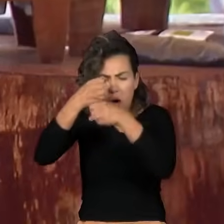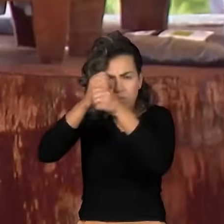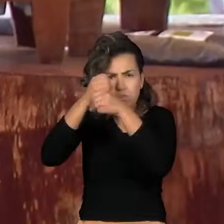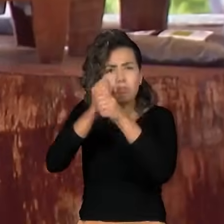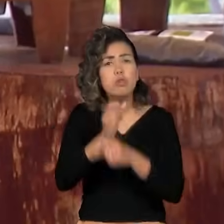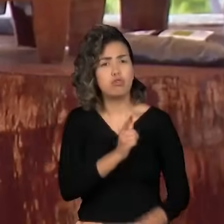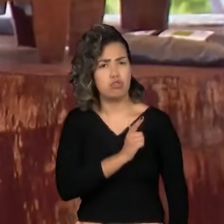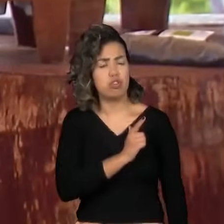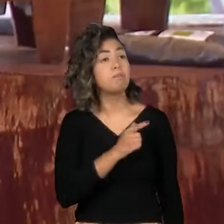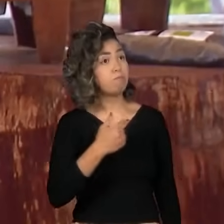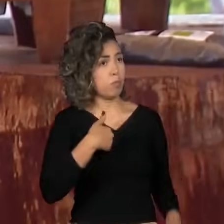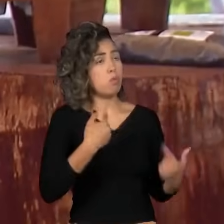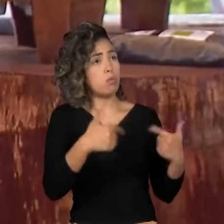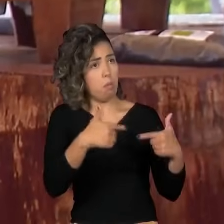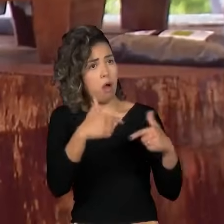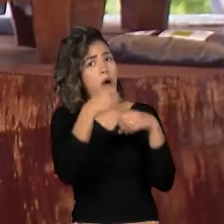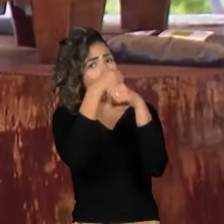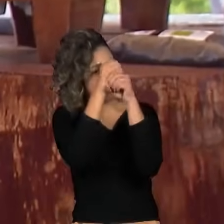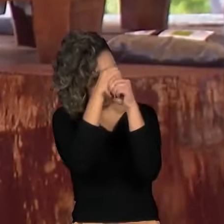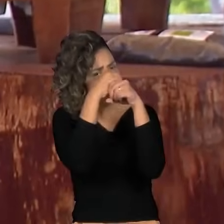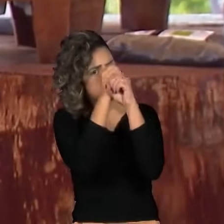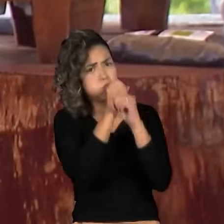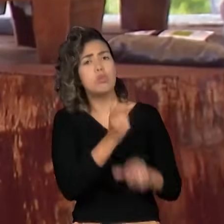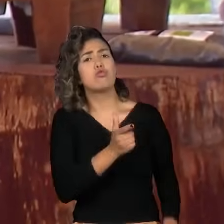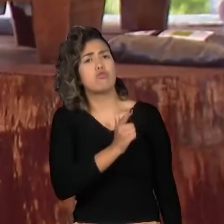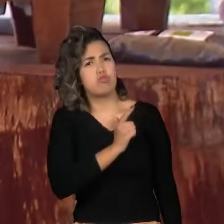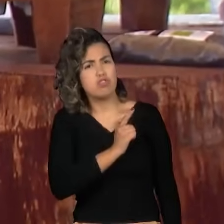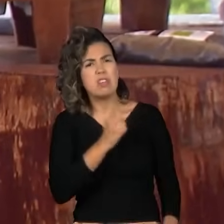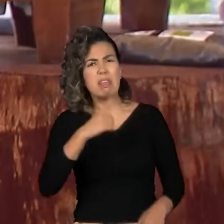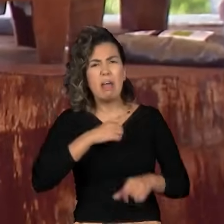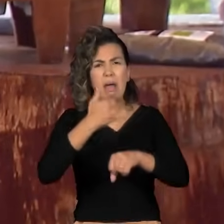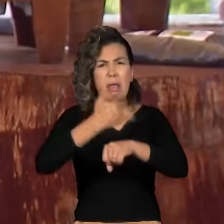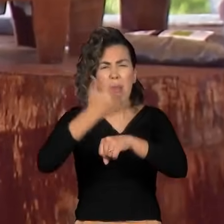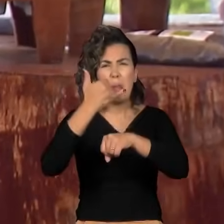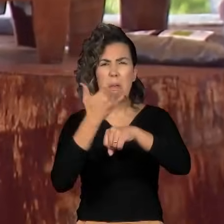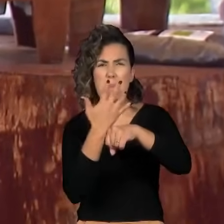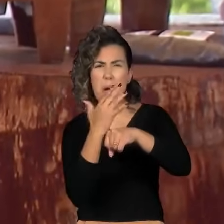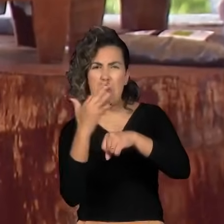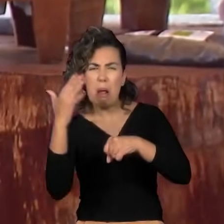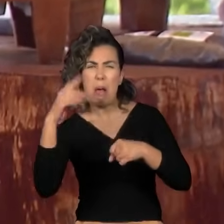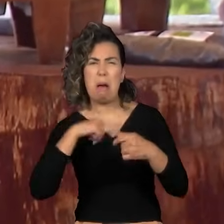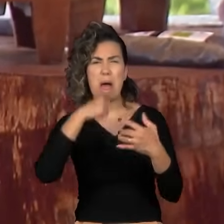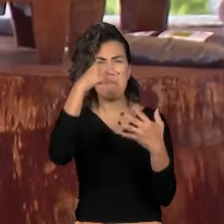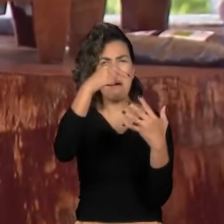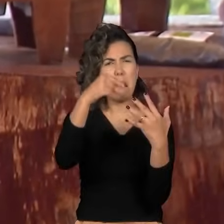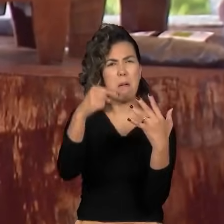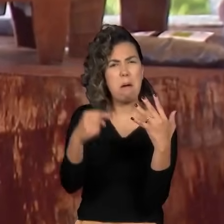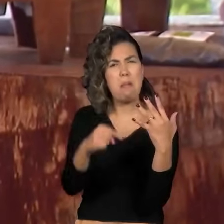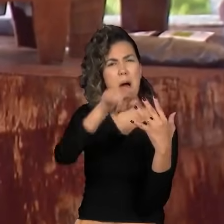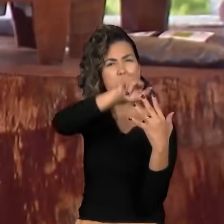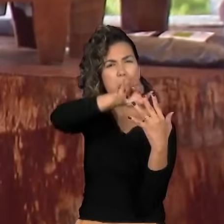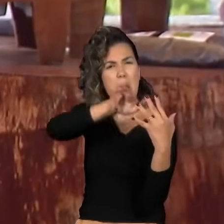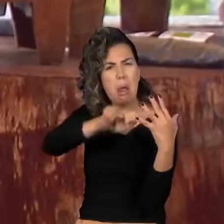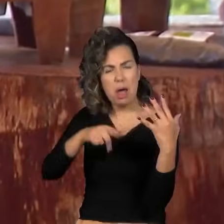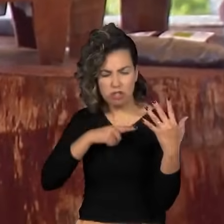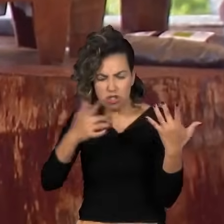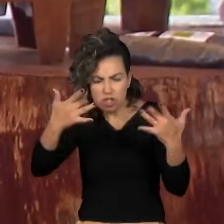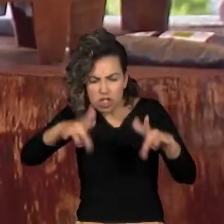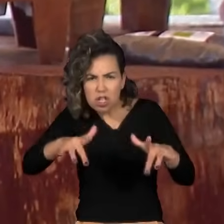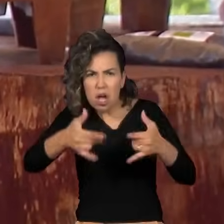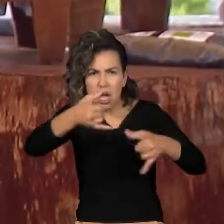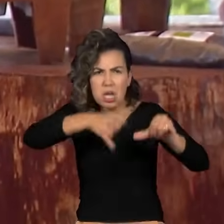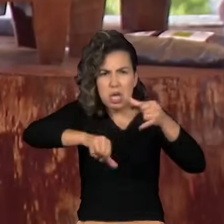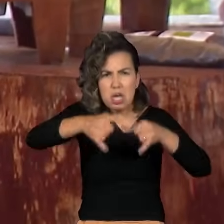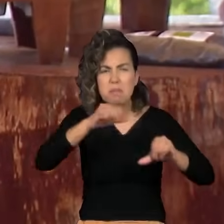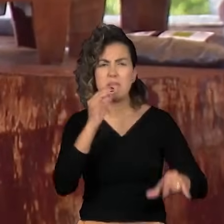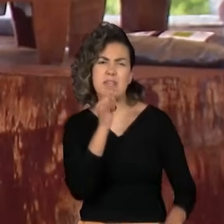O laboratório faz análise de salmonela, de ovos viais de euminto, faz análise do cádmio, chumbo,